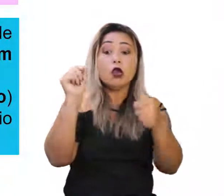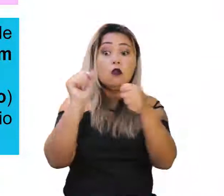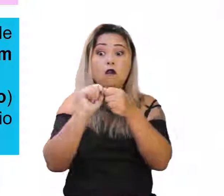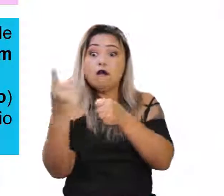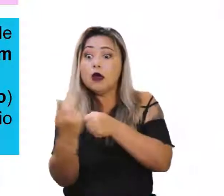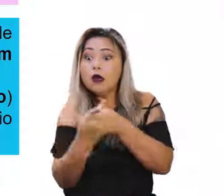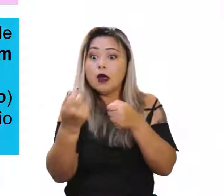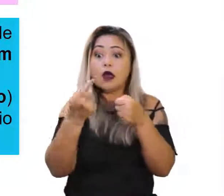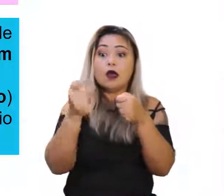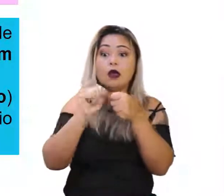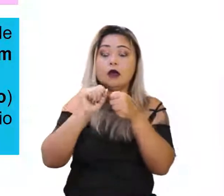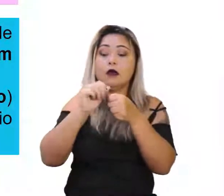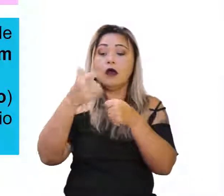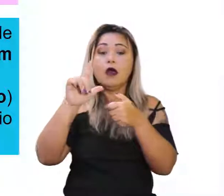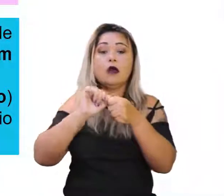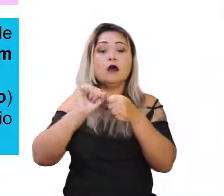ação.